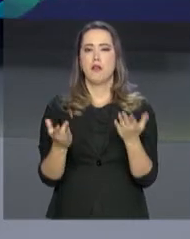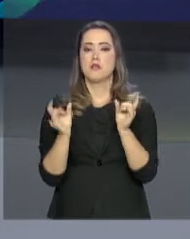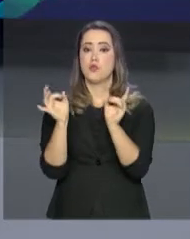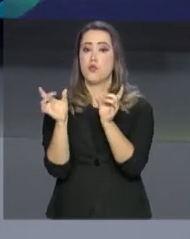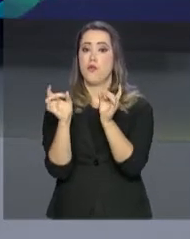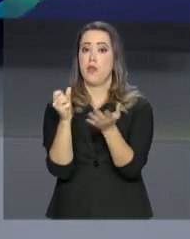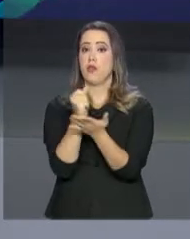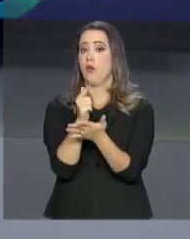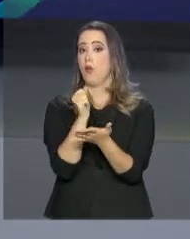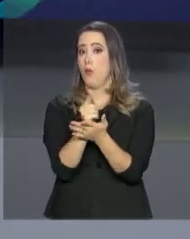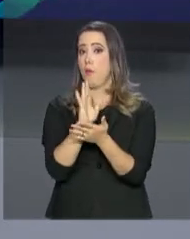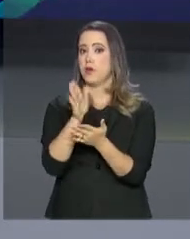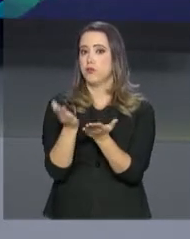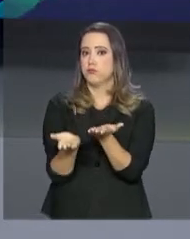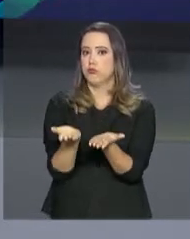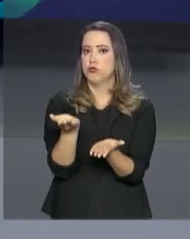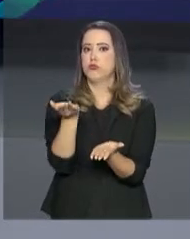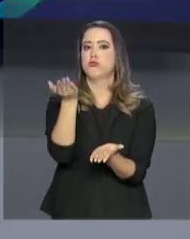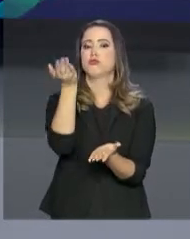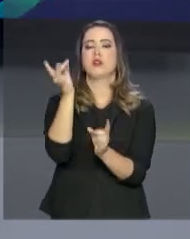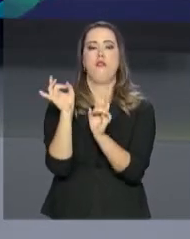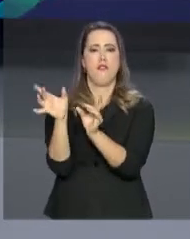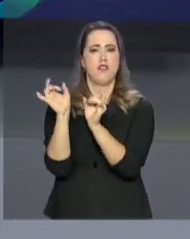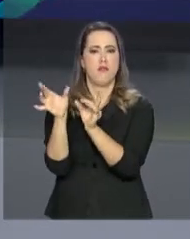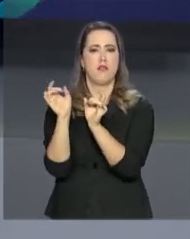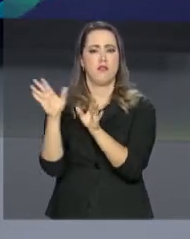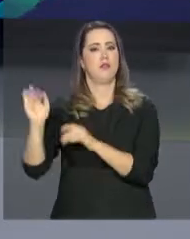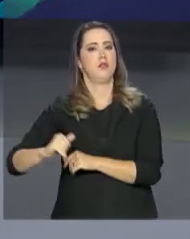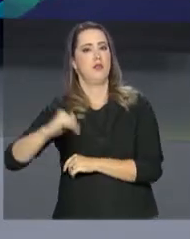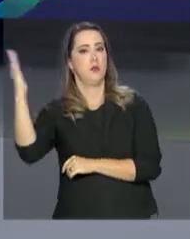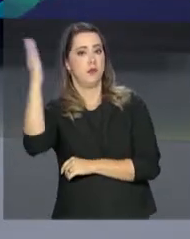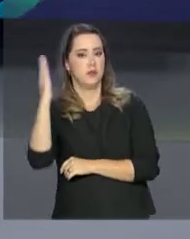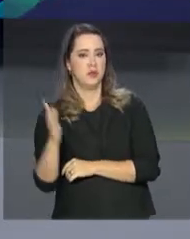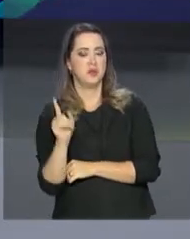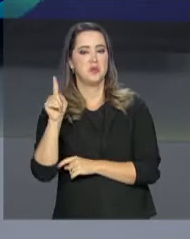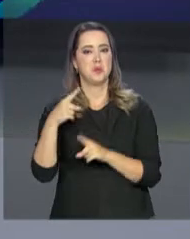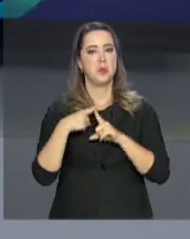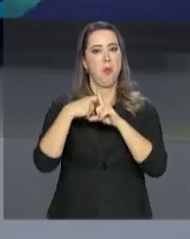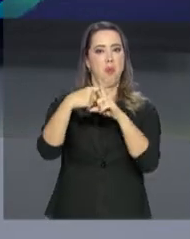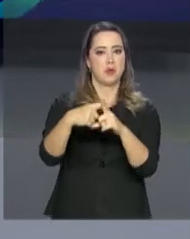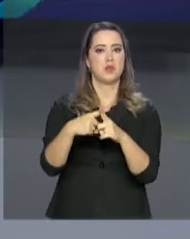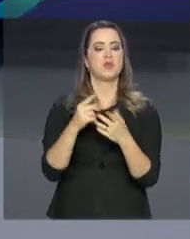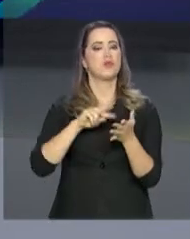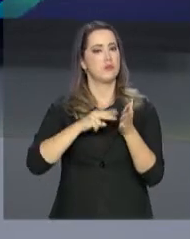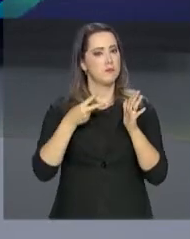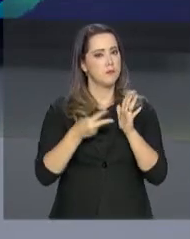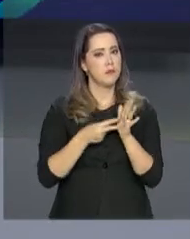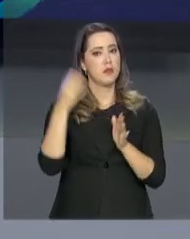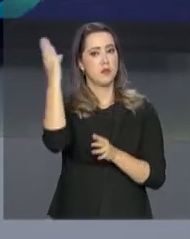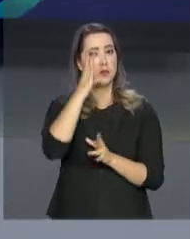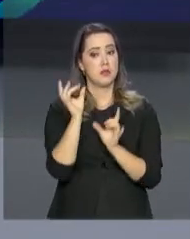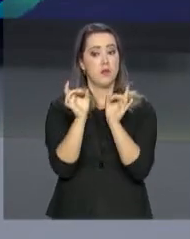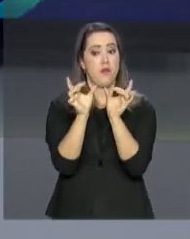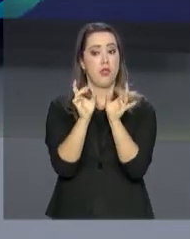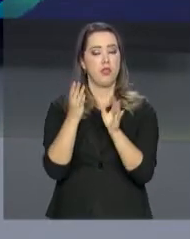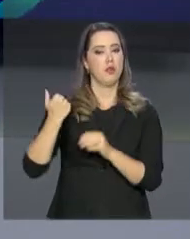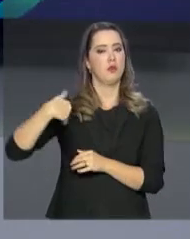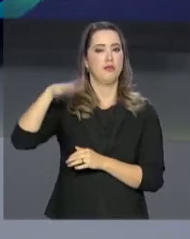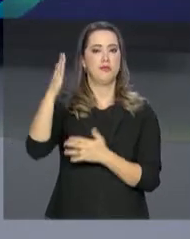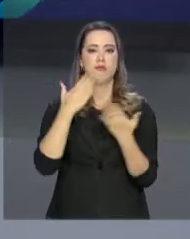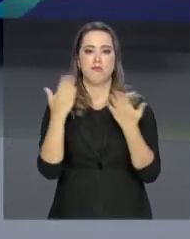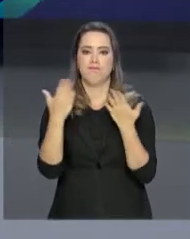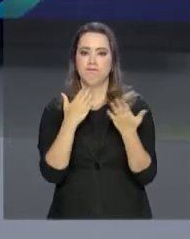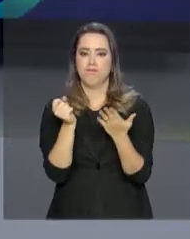junho e também fechou o primeiro semestre com resultado positivo, o que significa que o Brasil está vendendo mais para outros países do que